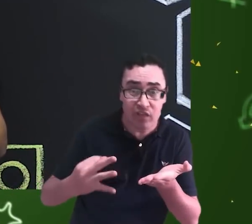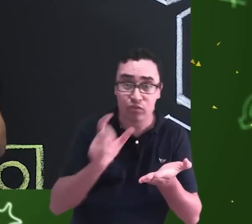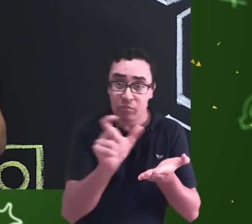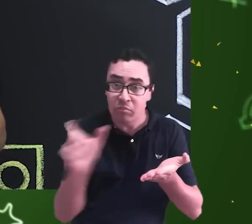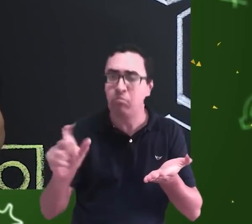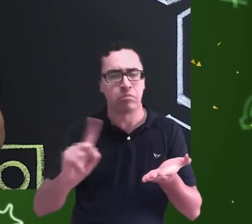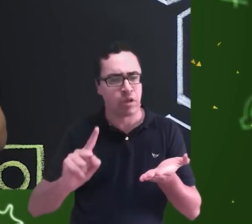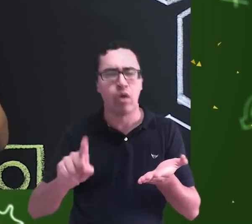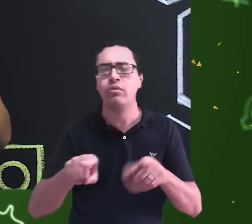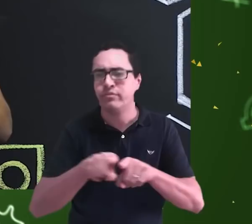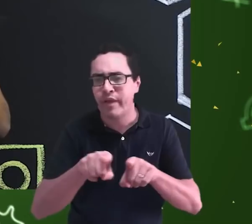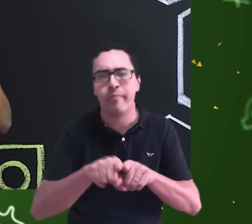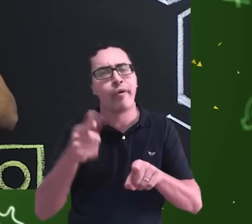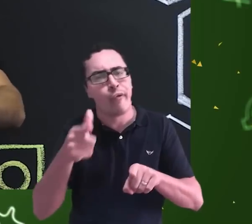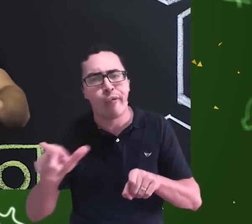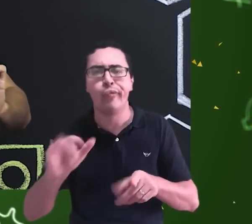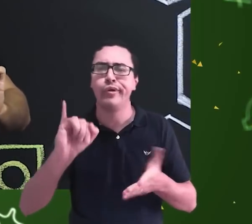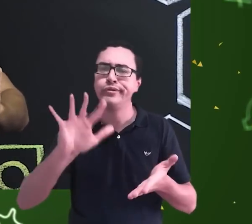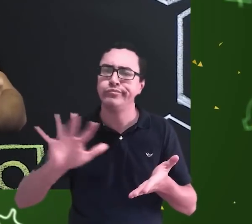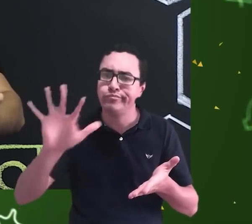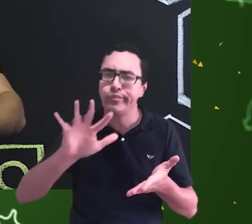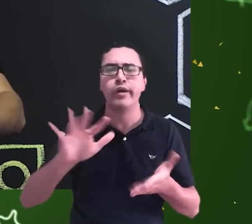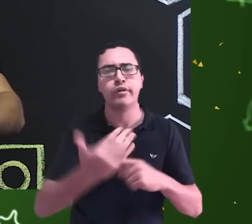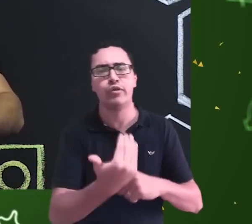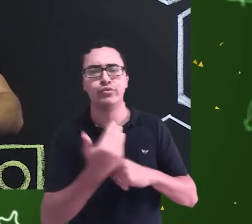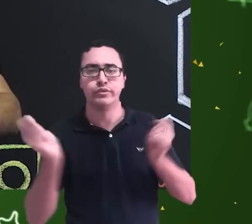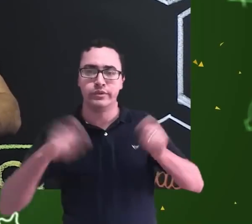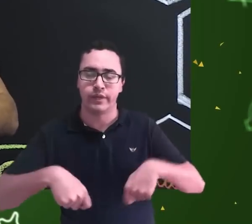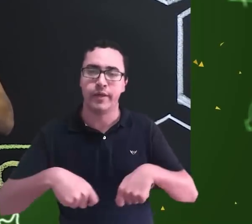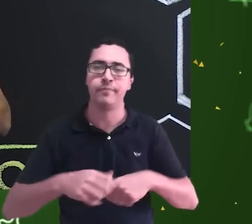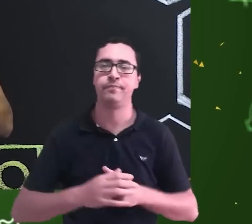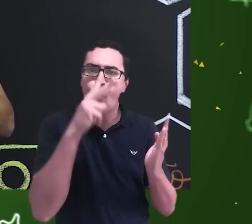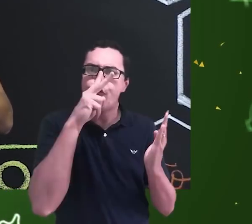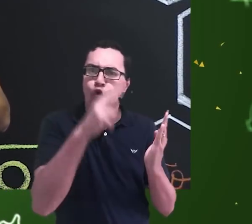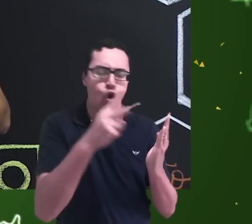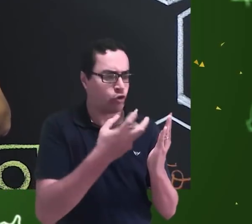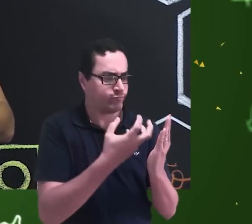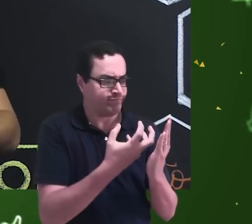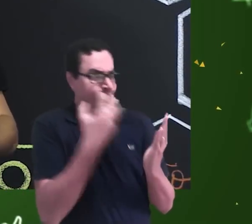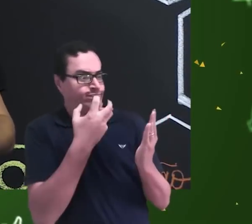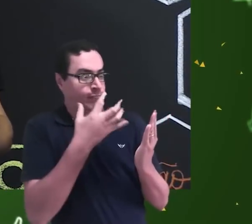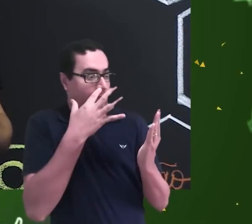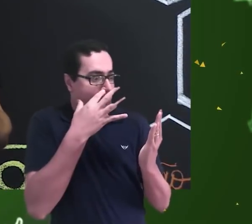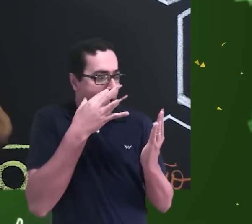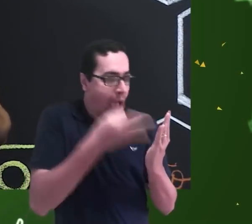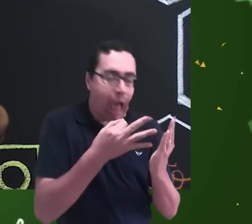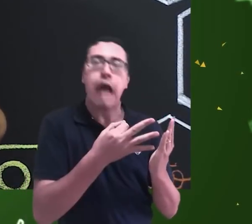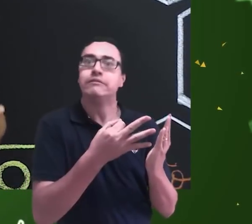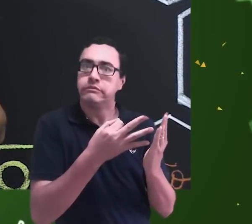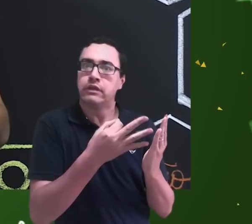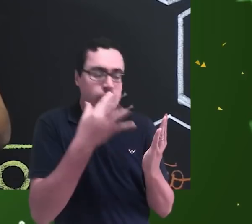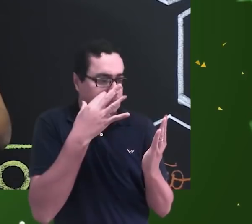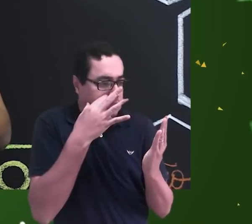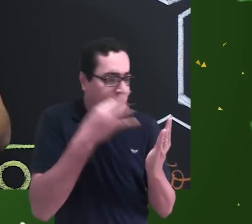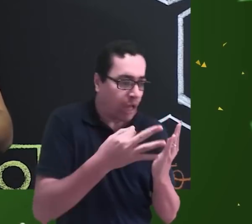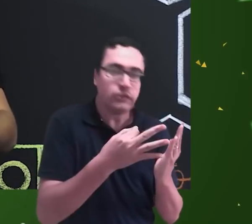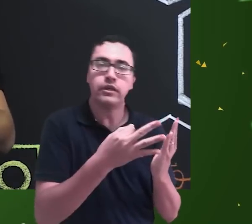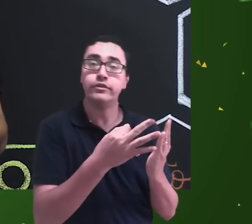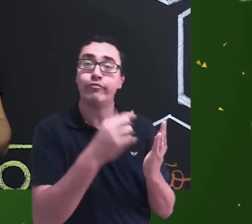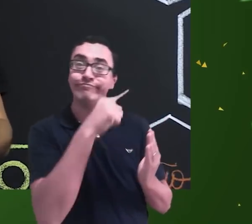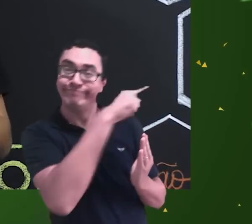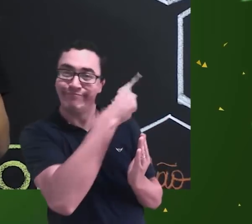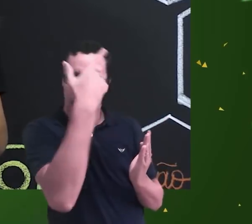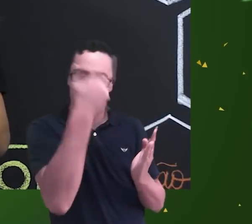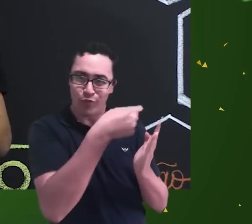outras formas. Perceba que se você vê uma cor muito forte num anúncio, você já percebe que aquilo ali é um realce, aquilo ali chama a atenção para uma mensagem